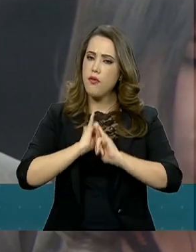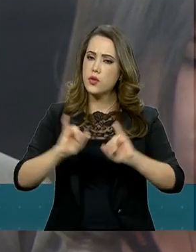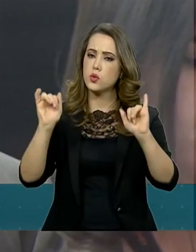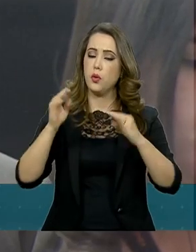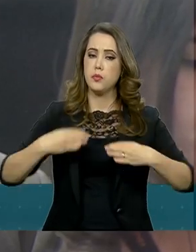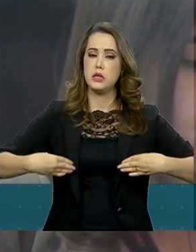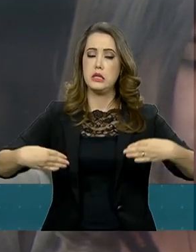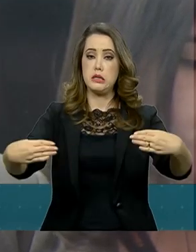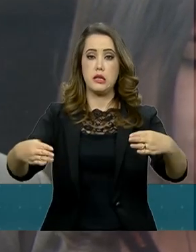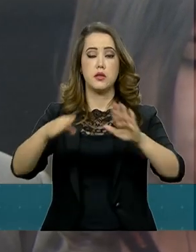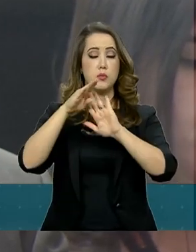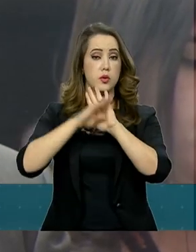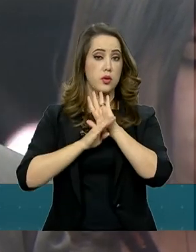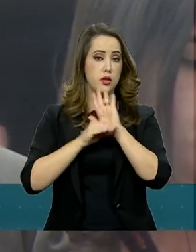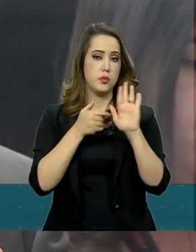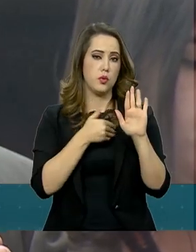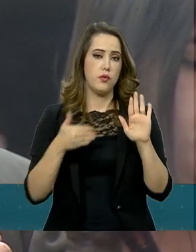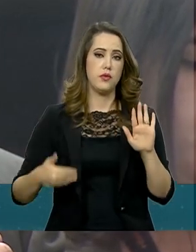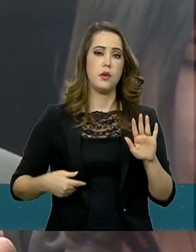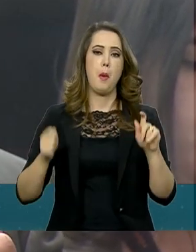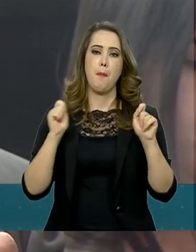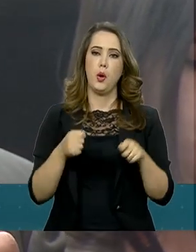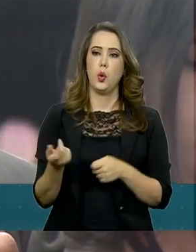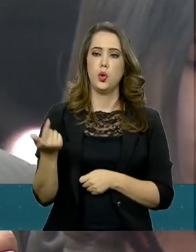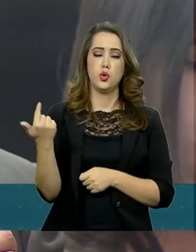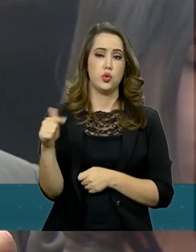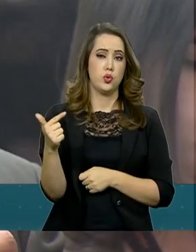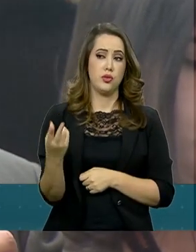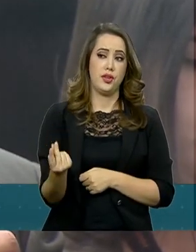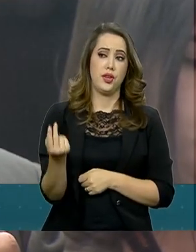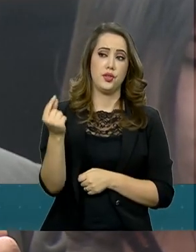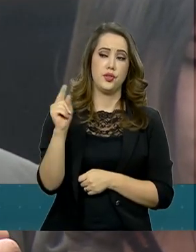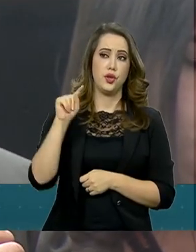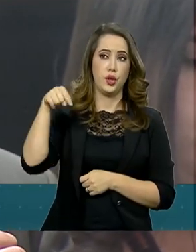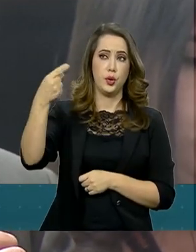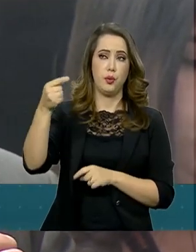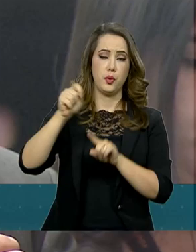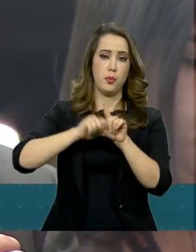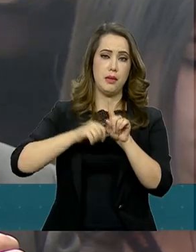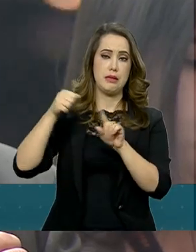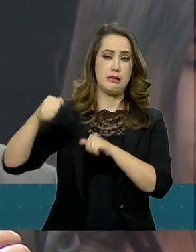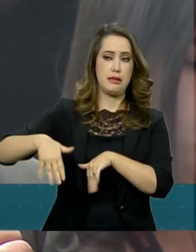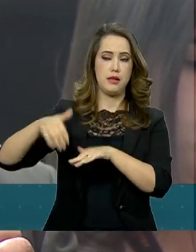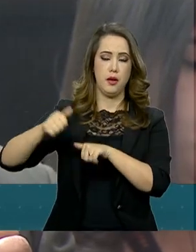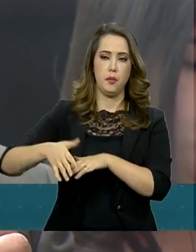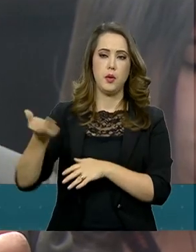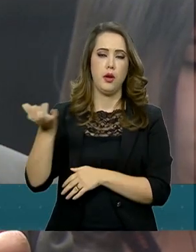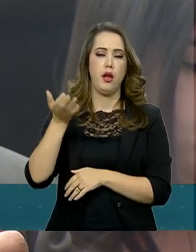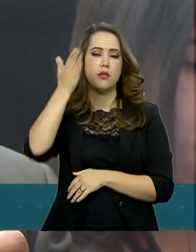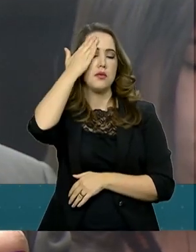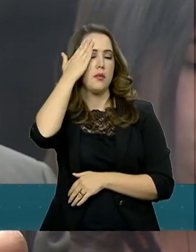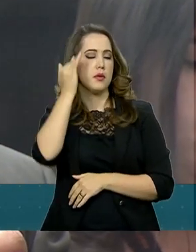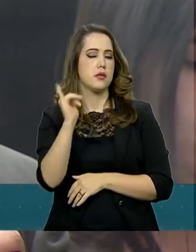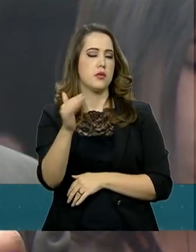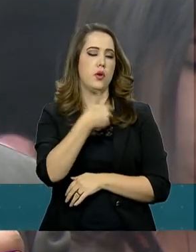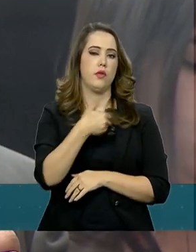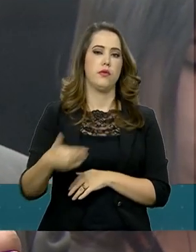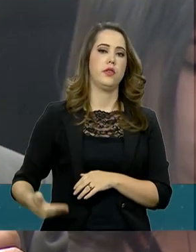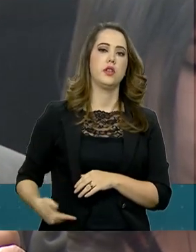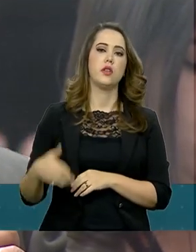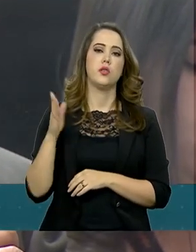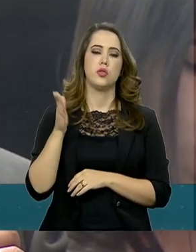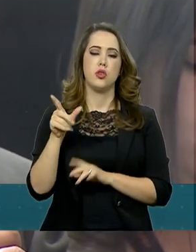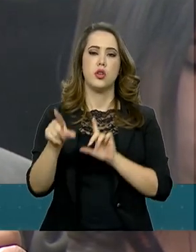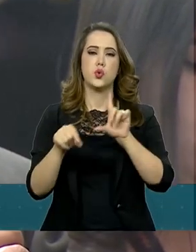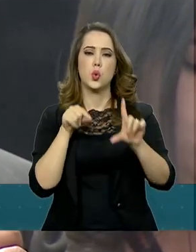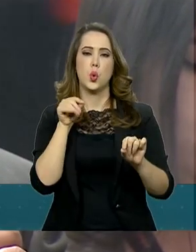ministérios e programas do governo podem ficar sem recursos a partir do mês de setembro eu queria saber se o governo já tem uma definição